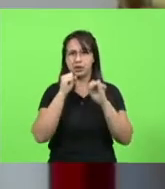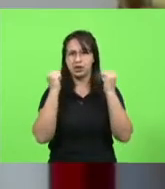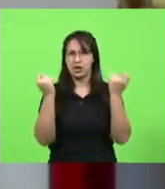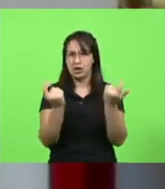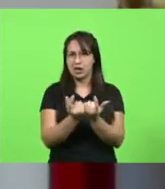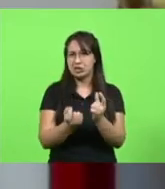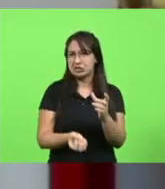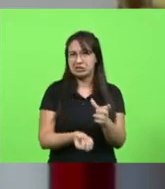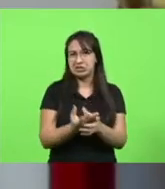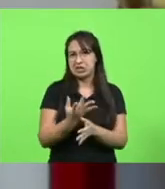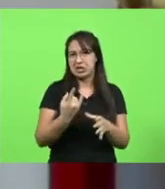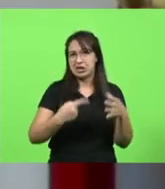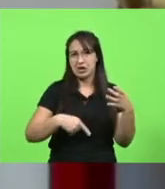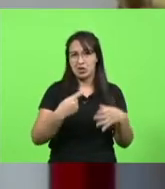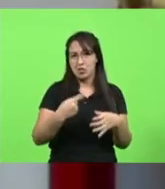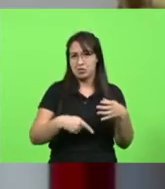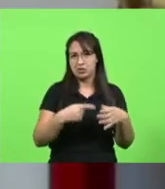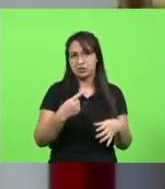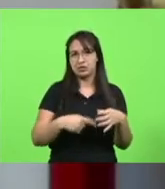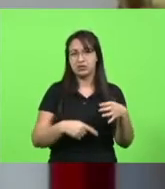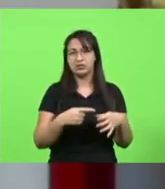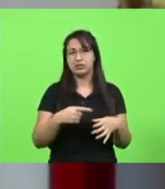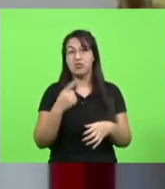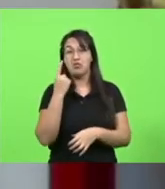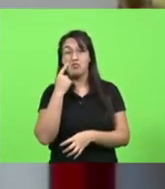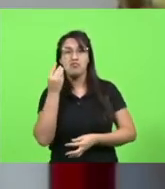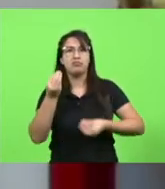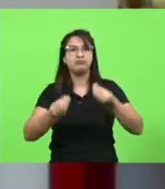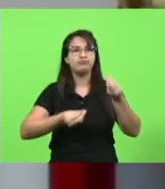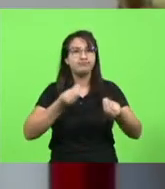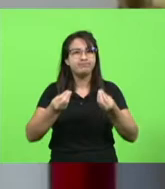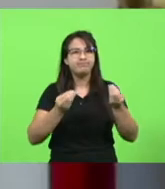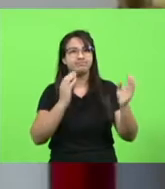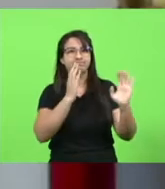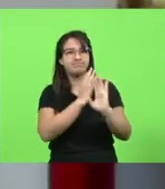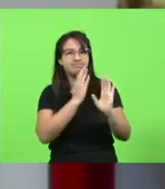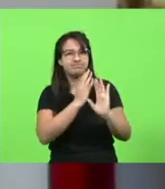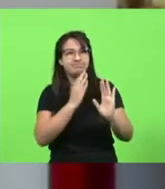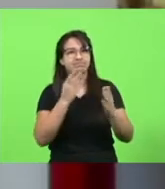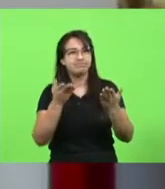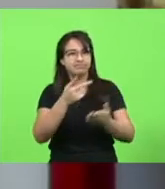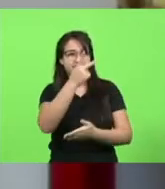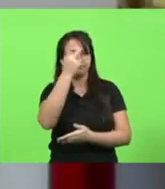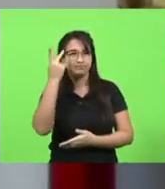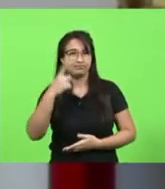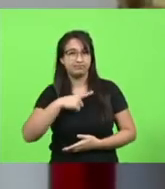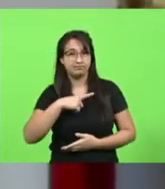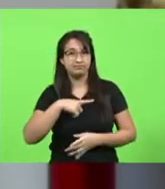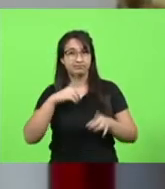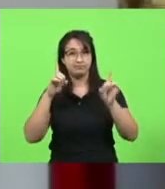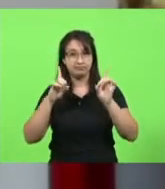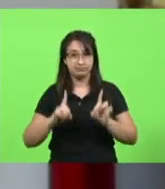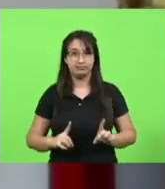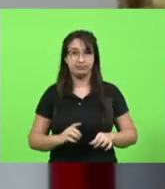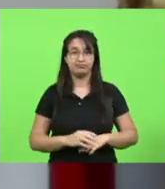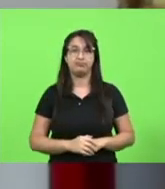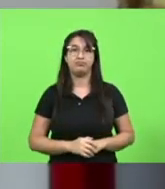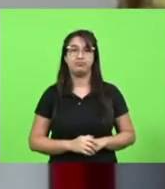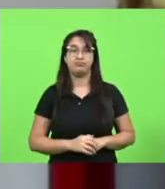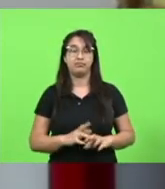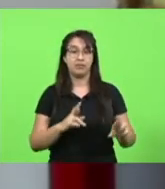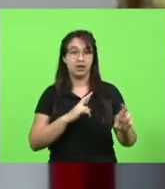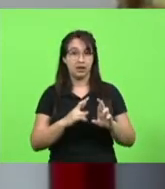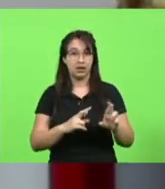uma comissão, talvez, para acompanhamento da fiscalização das pessoas com deficiência com relação à questão da